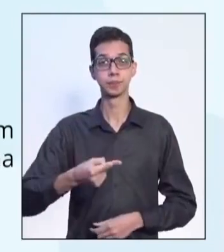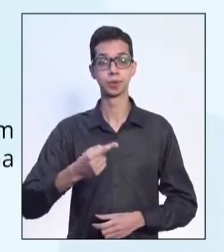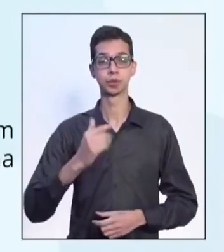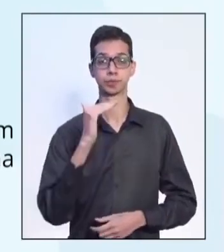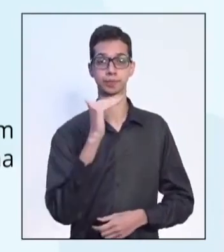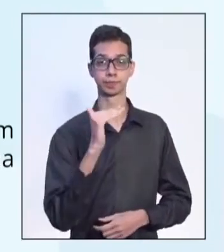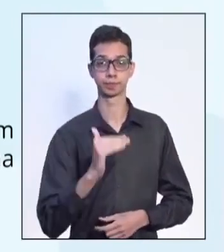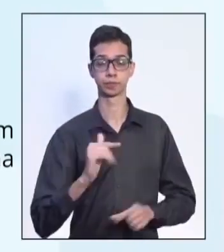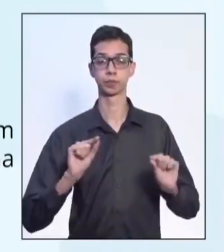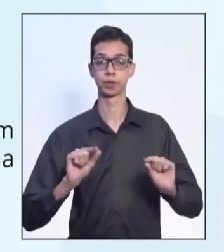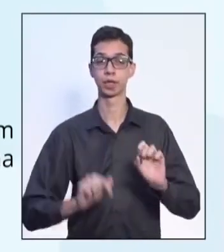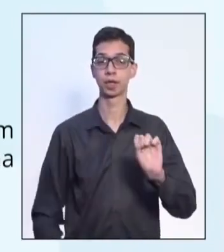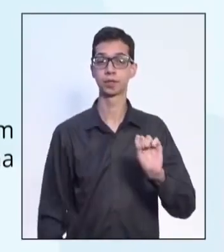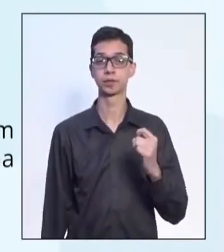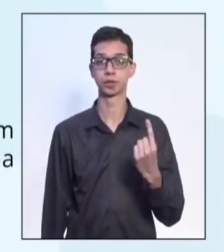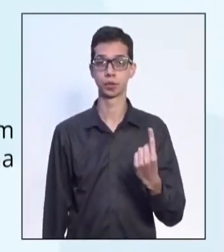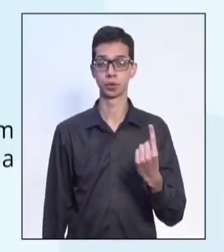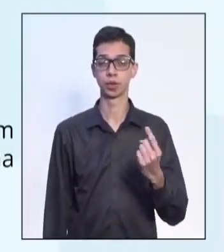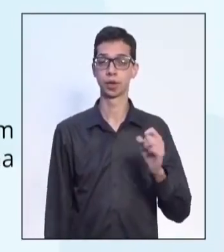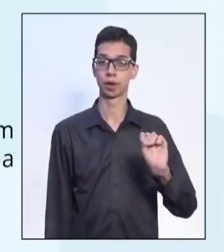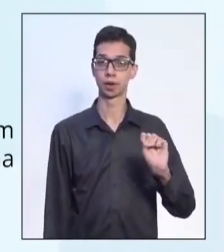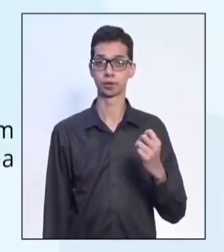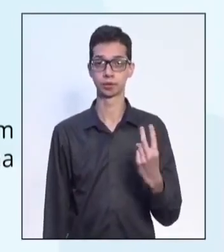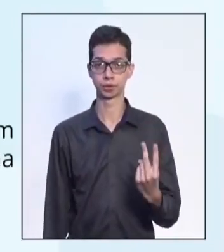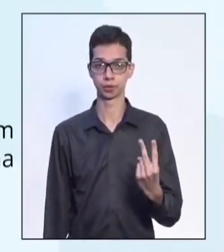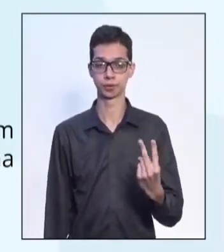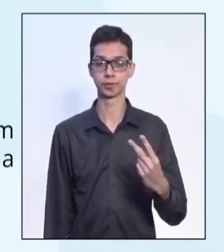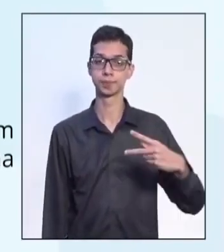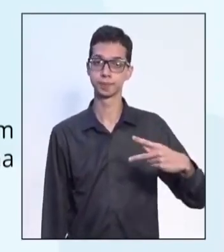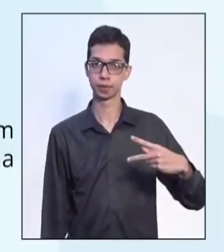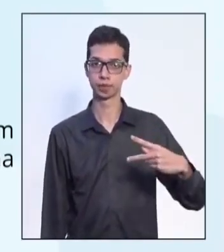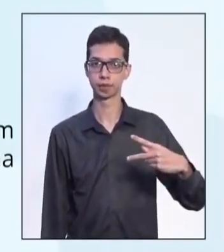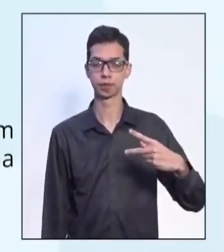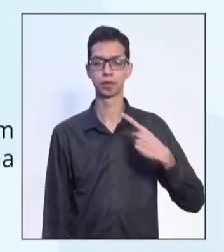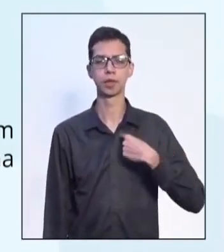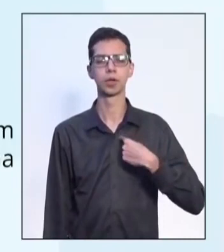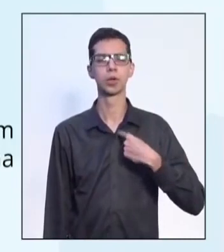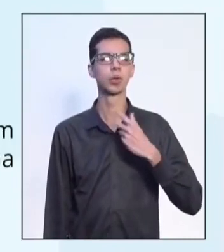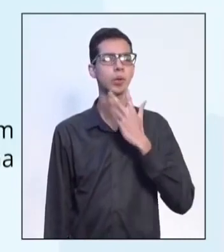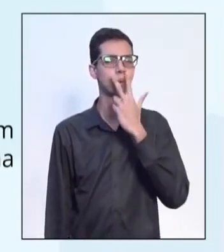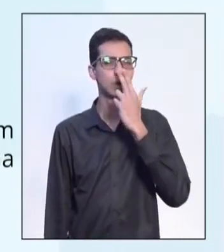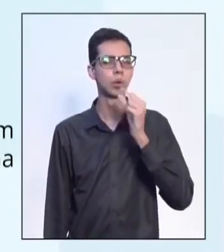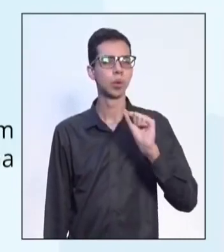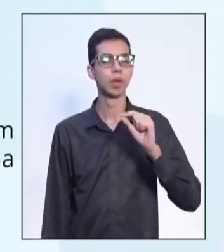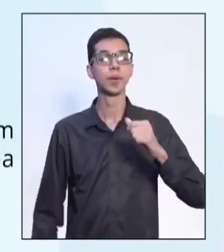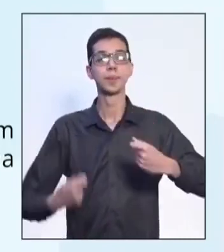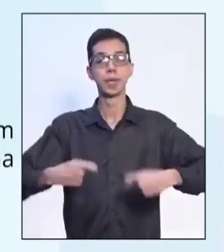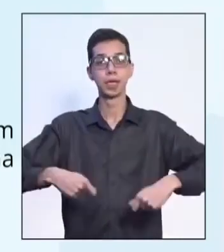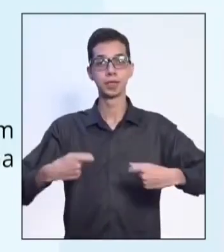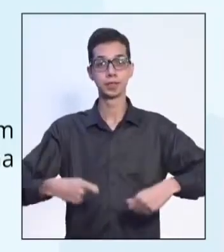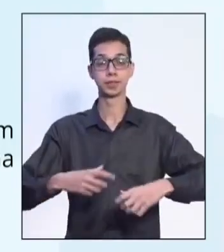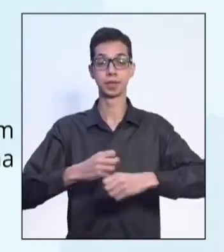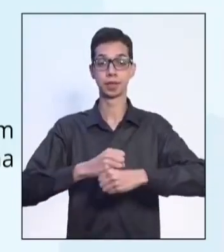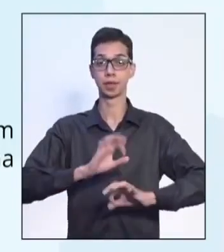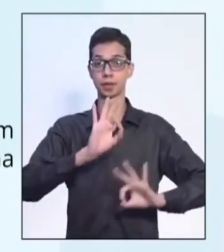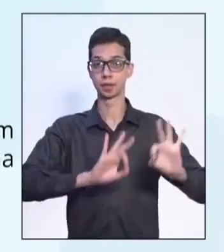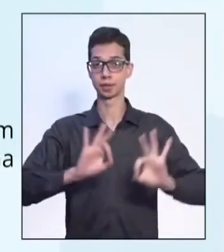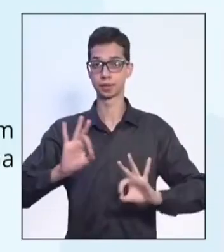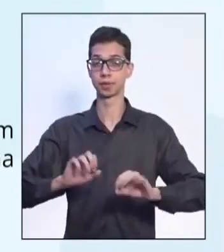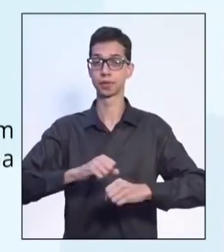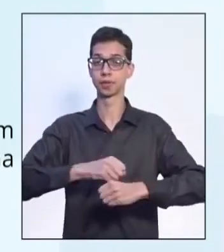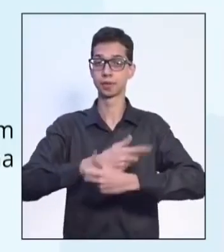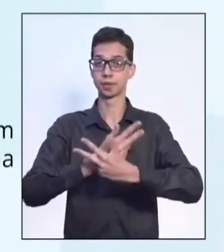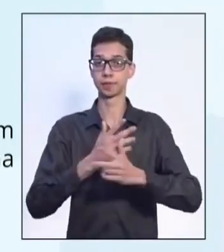sequência, S1, S2 e P, nós precisaremos para calcular a